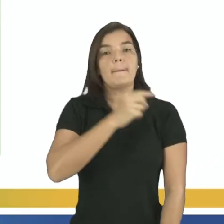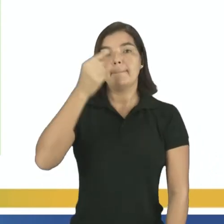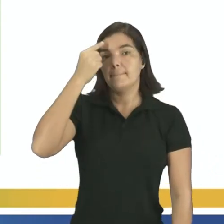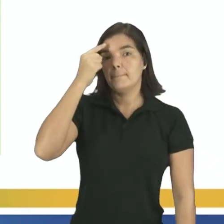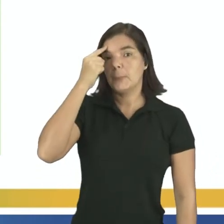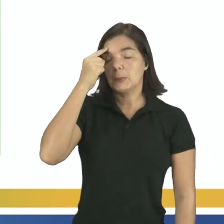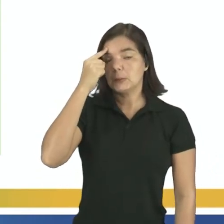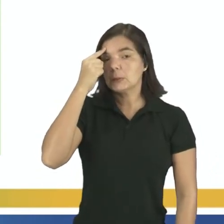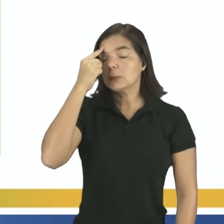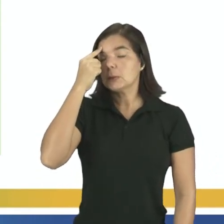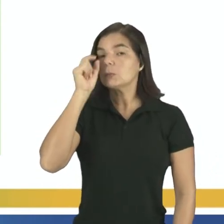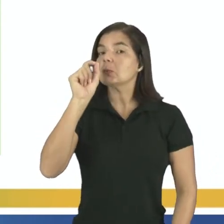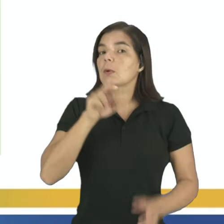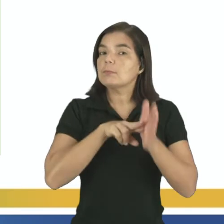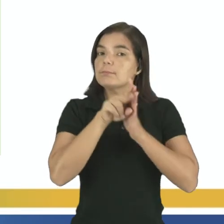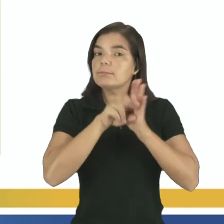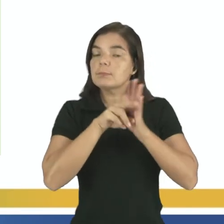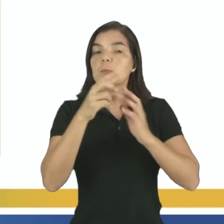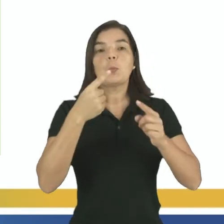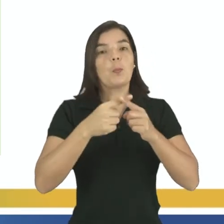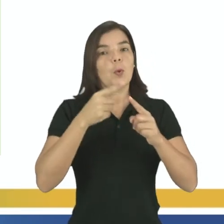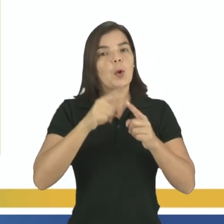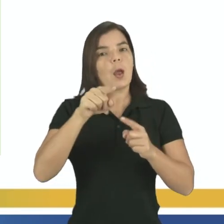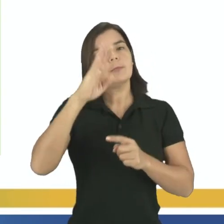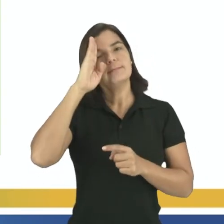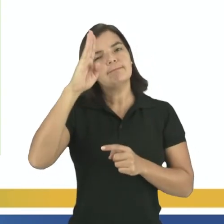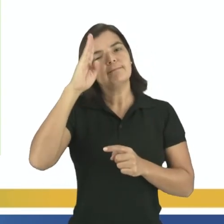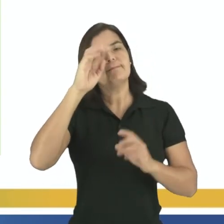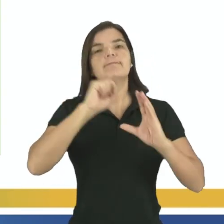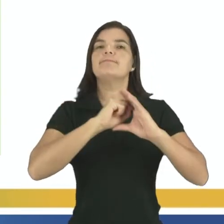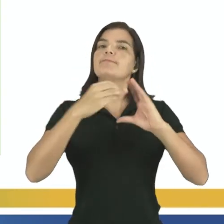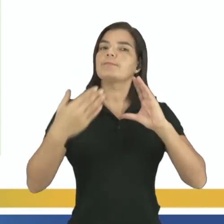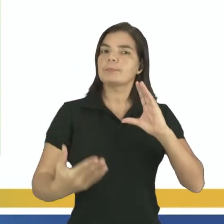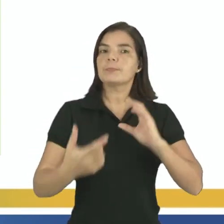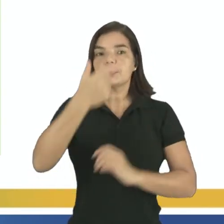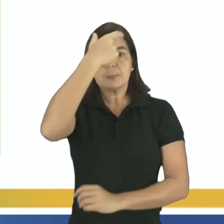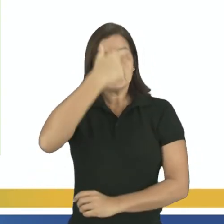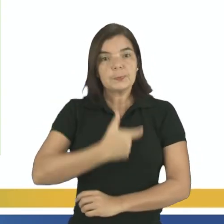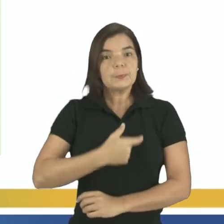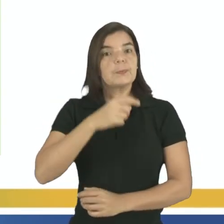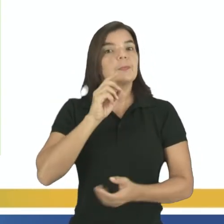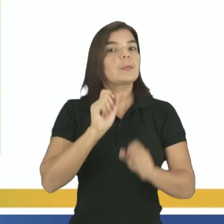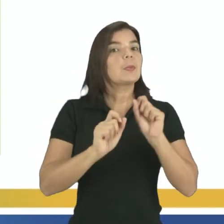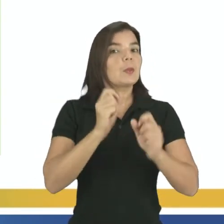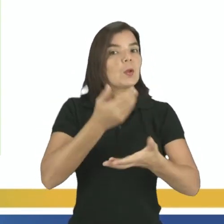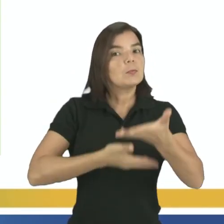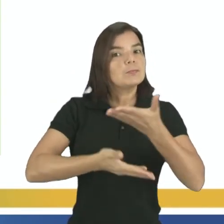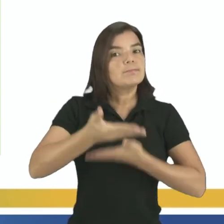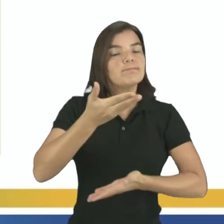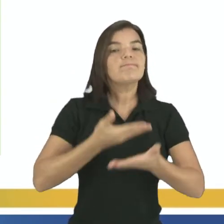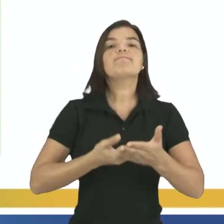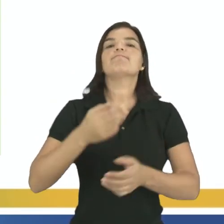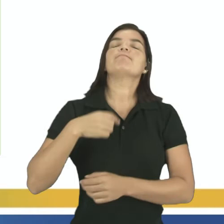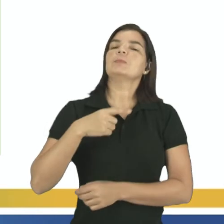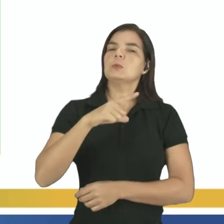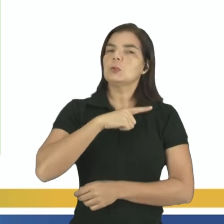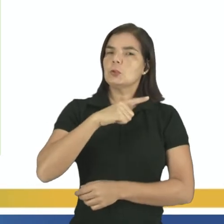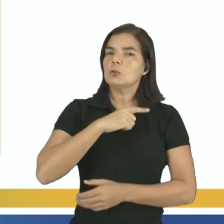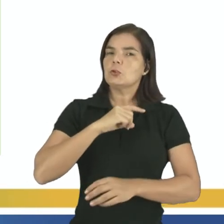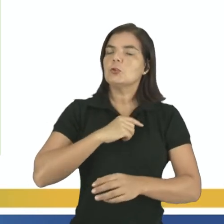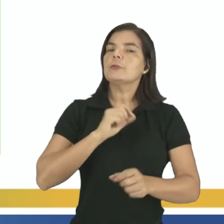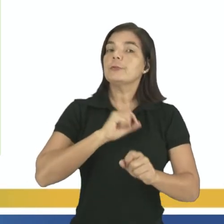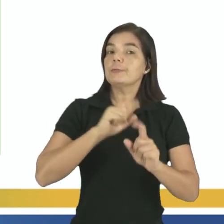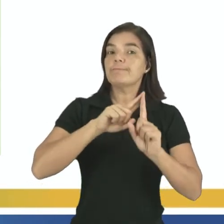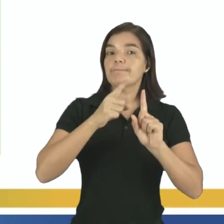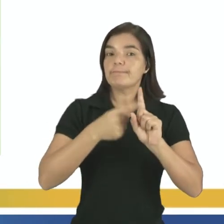pensando biologicamente, porque uma das principais características dos seres vivos está relacionada à sua capacidade de se